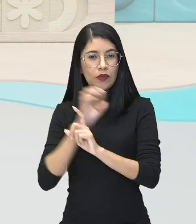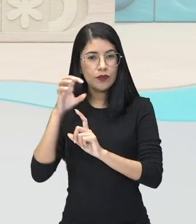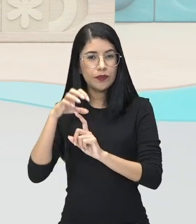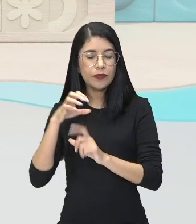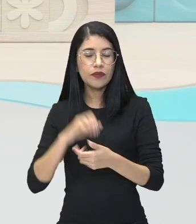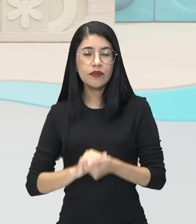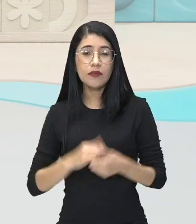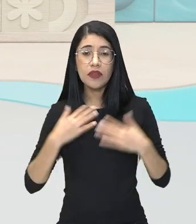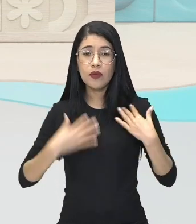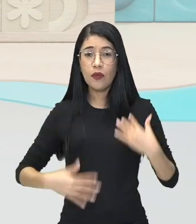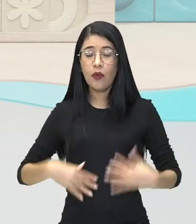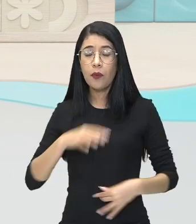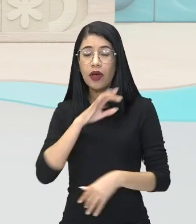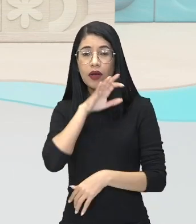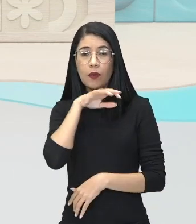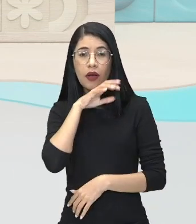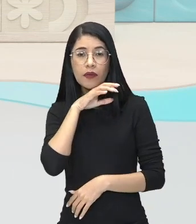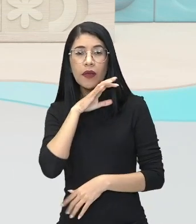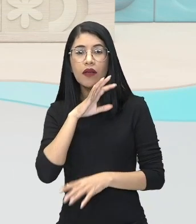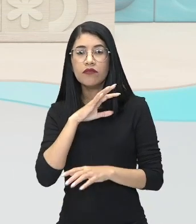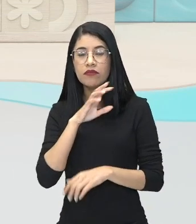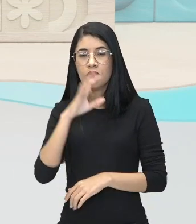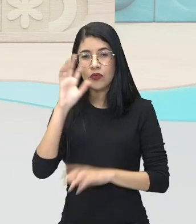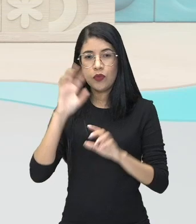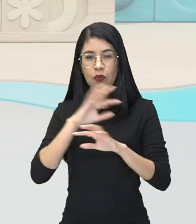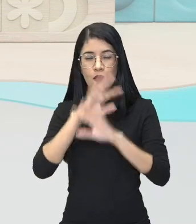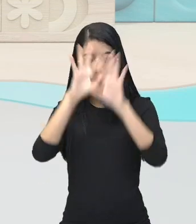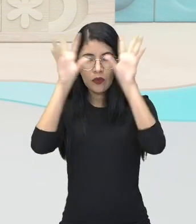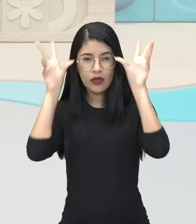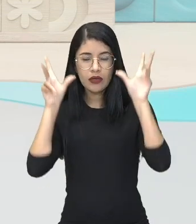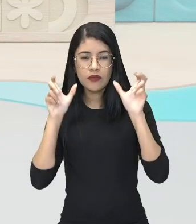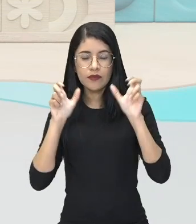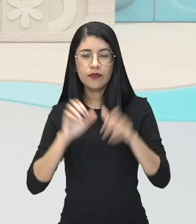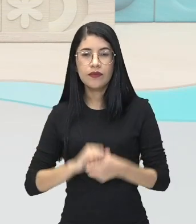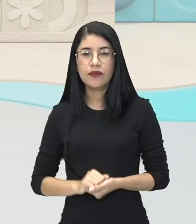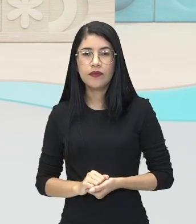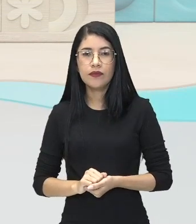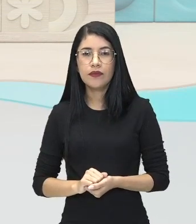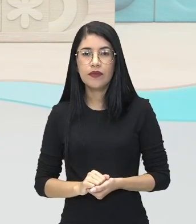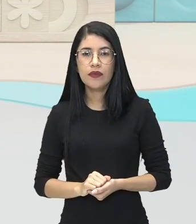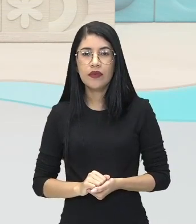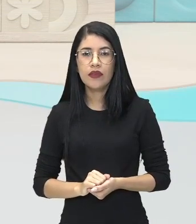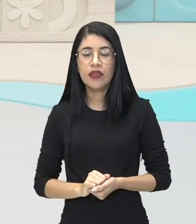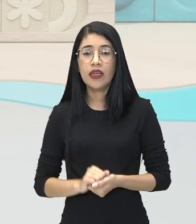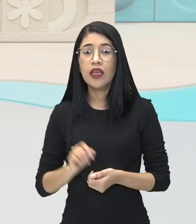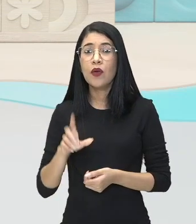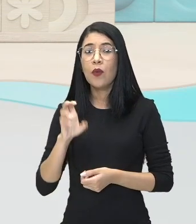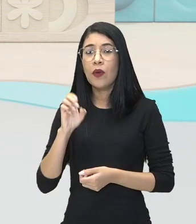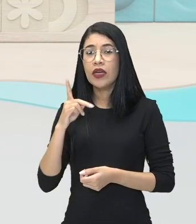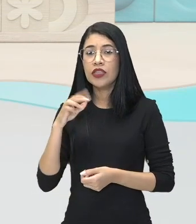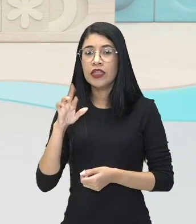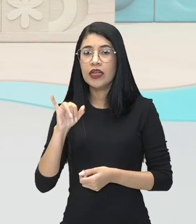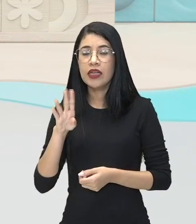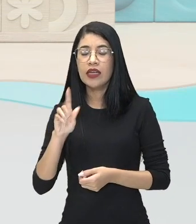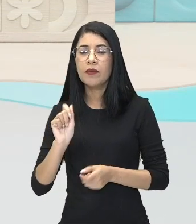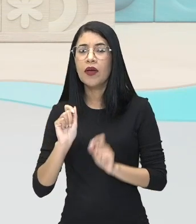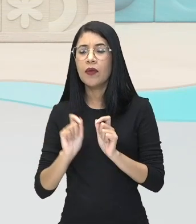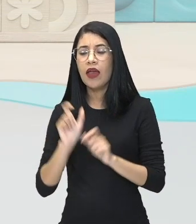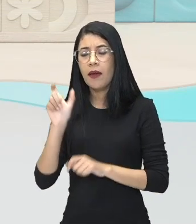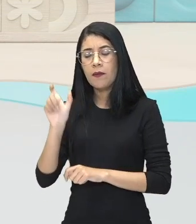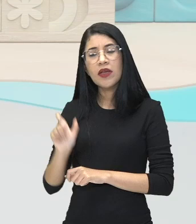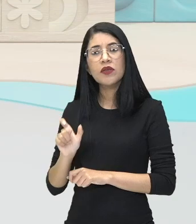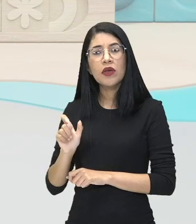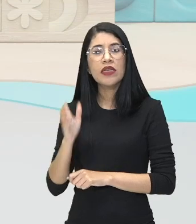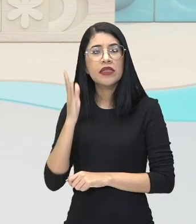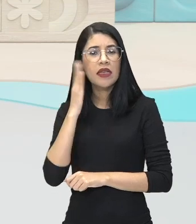um animal. Esse aqui era de um leão, não é verdade? Então, aí nós temos o escriba. Escriba era a pessoa que tinha